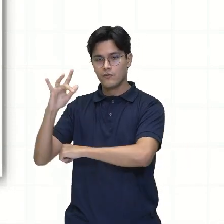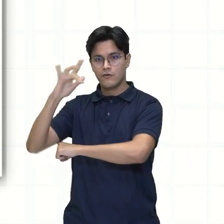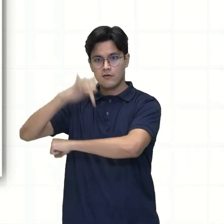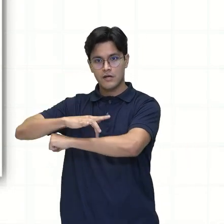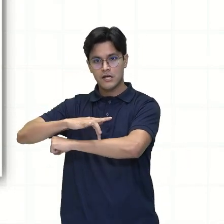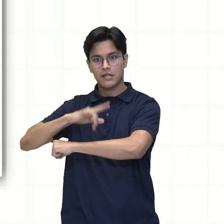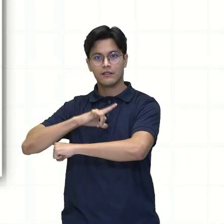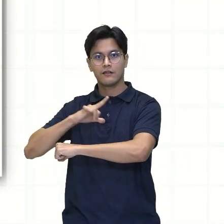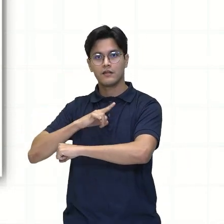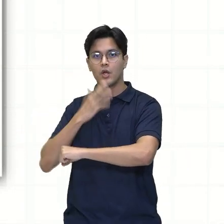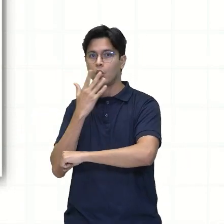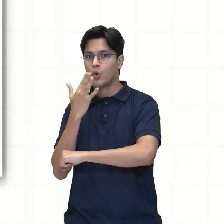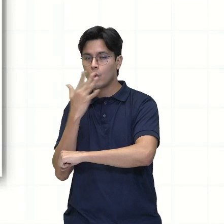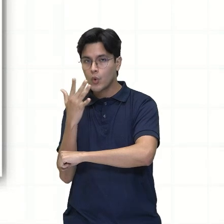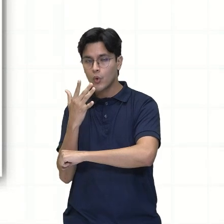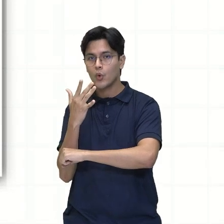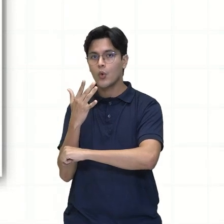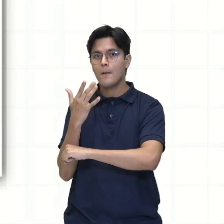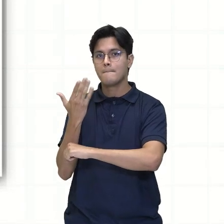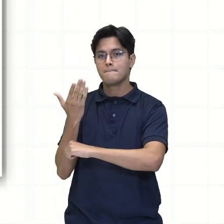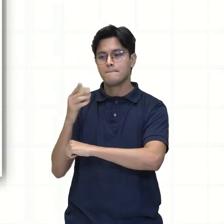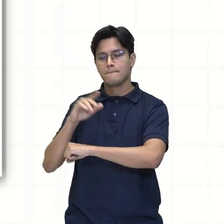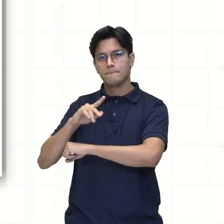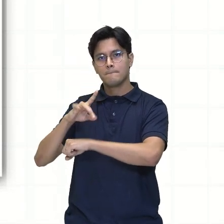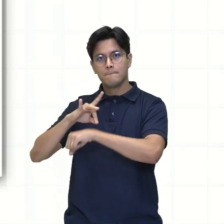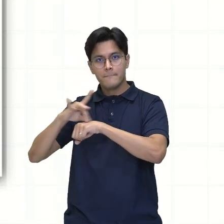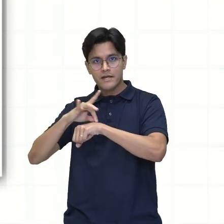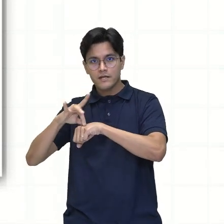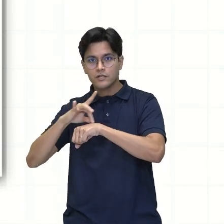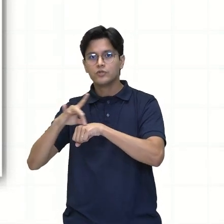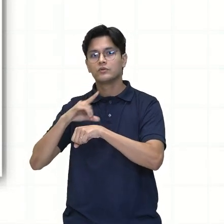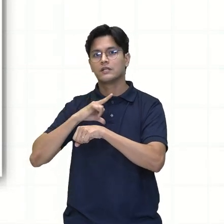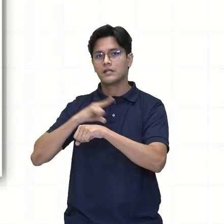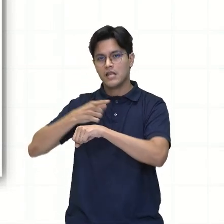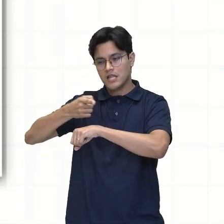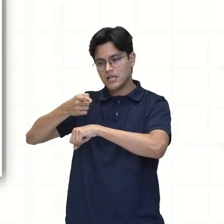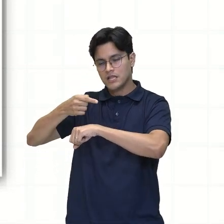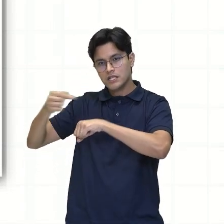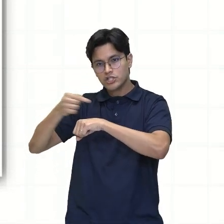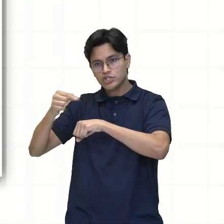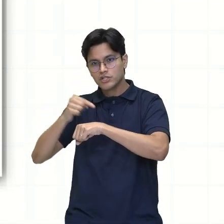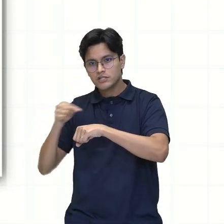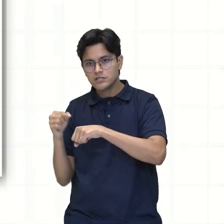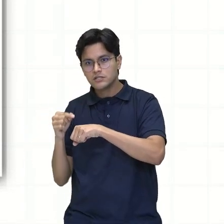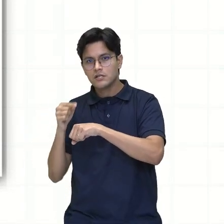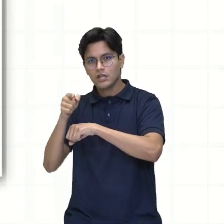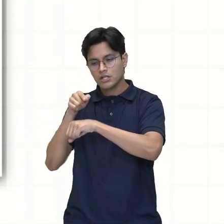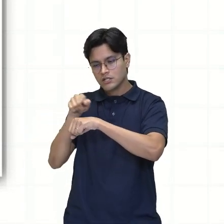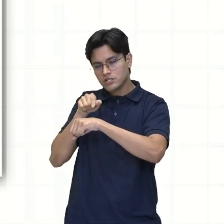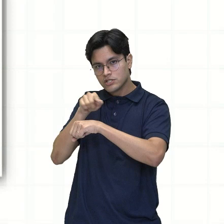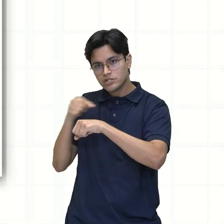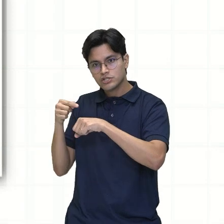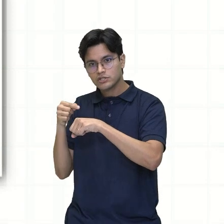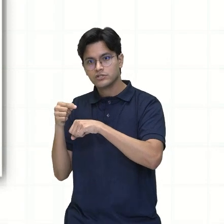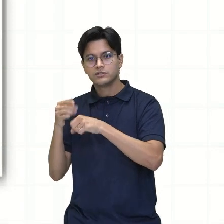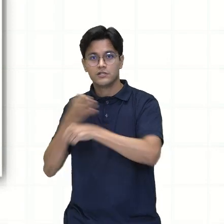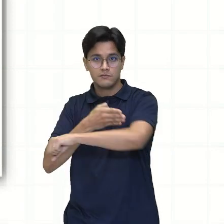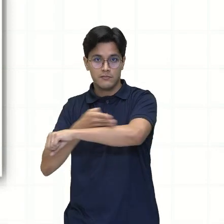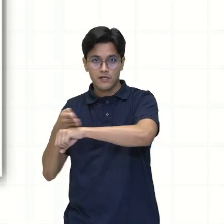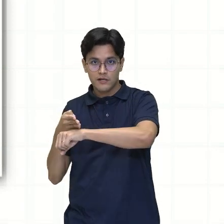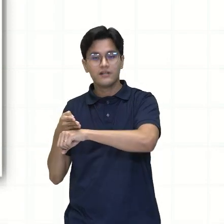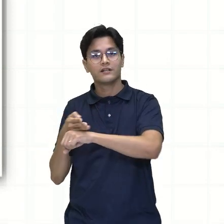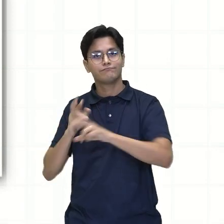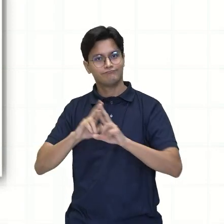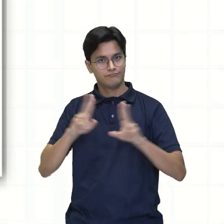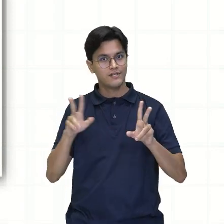com listras brancas, então é inconfundível, né? Quando você vê, então, pelo horário do dia,